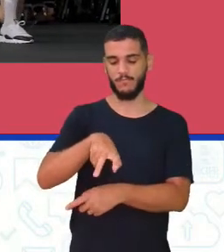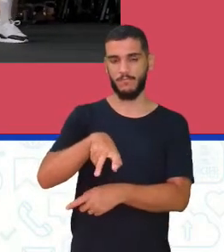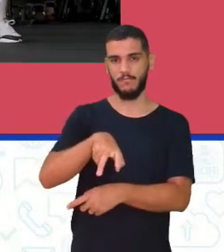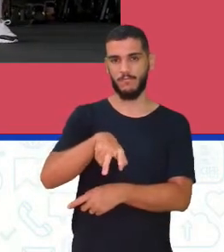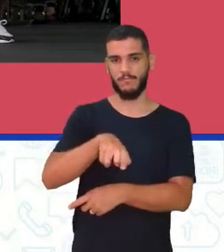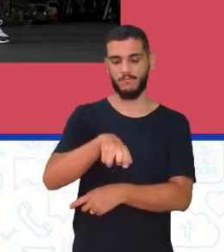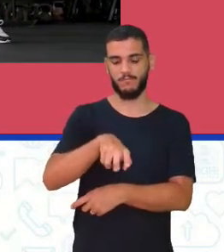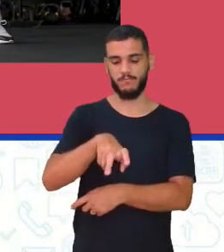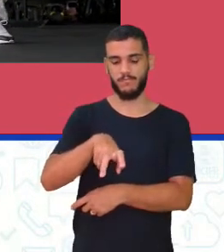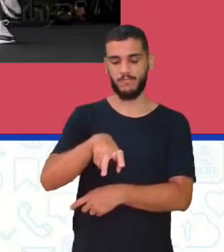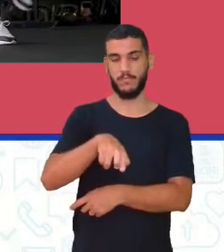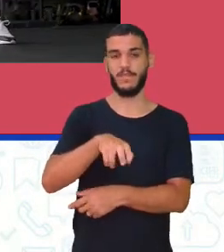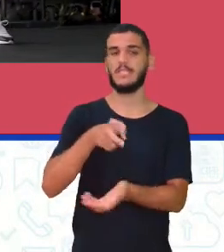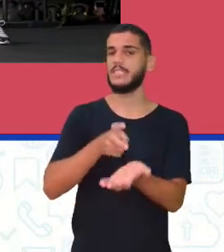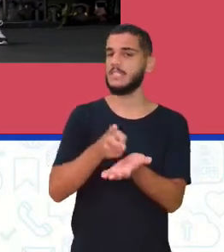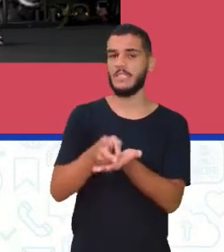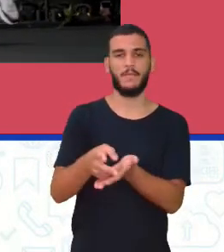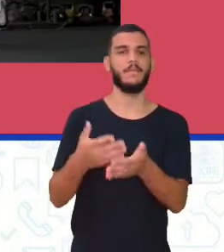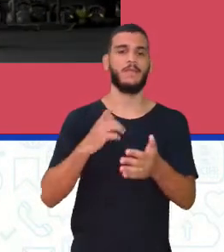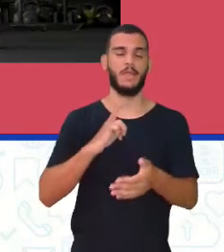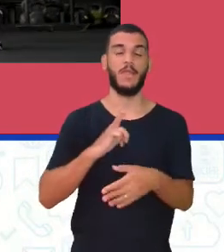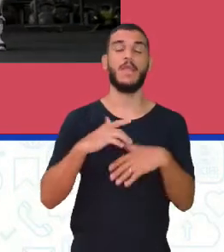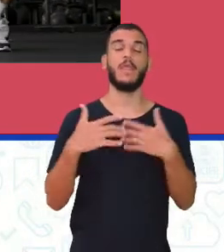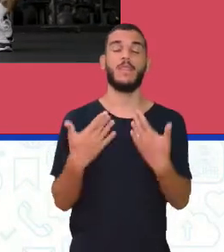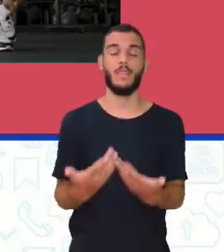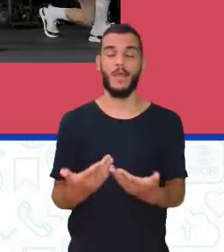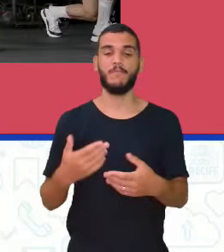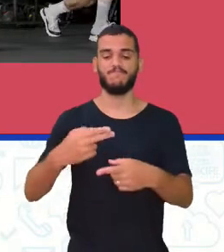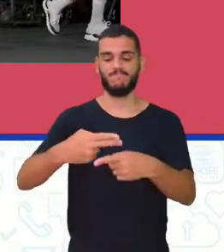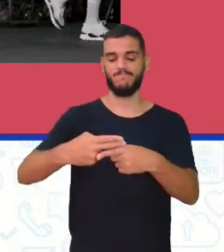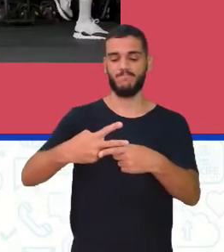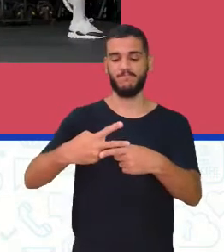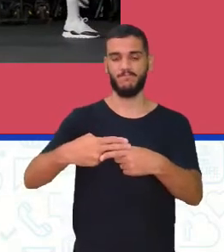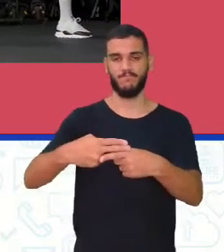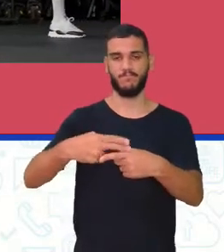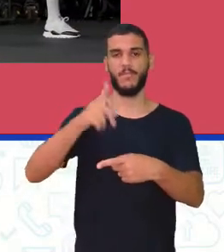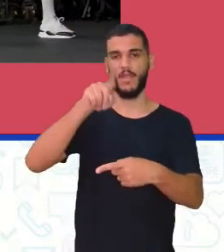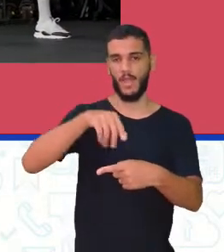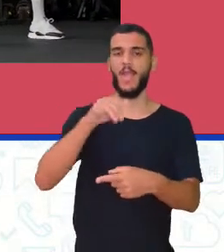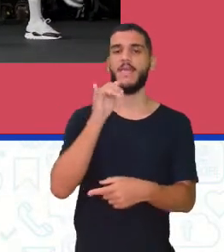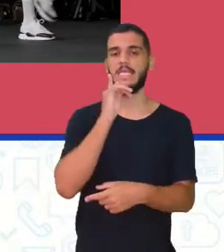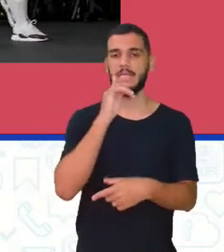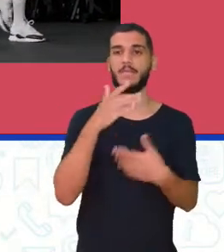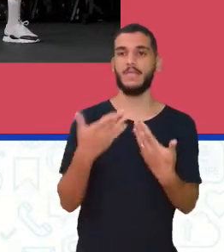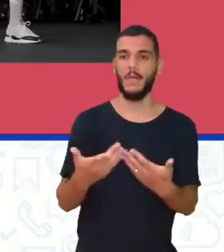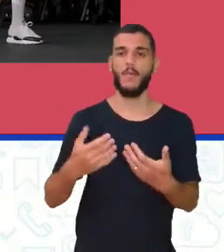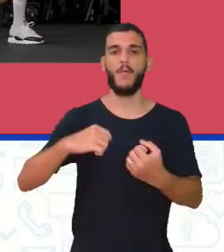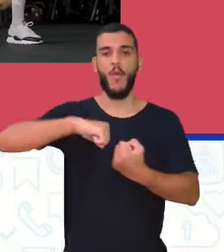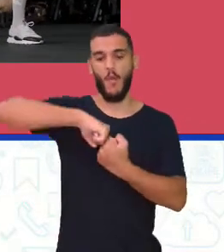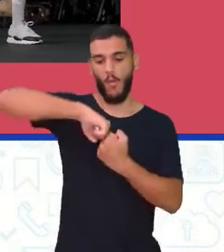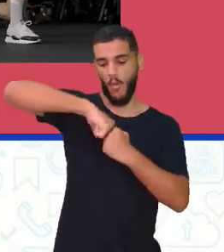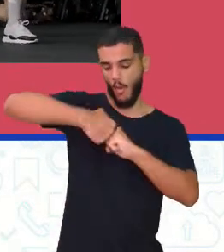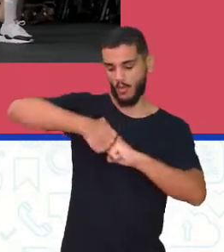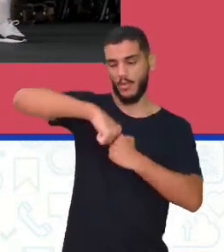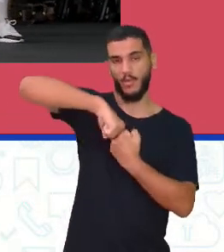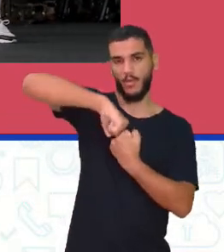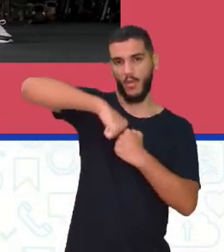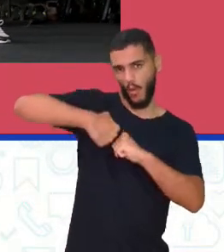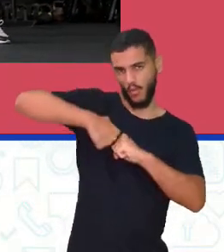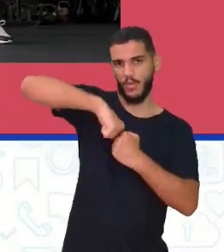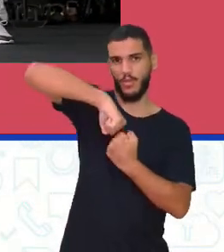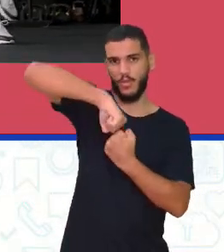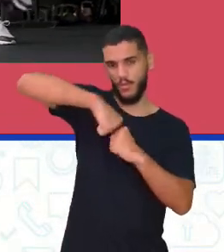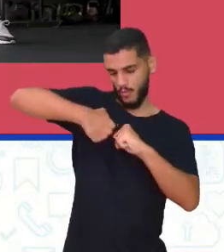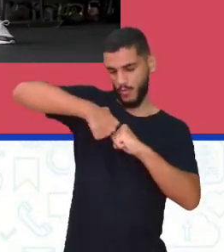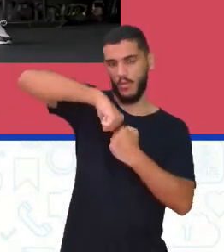força para fechar as pernas. Então, esse seria um exemplo. Os rotadores, a questão muito